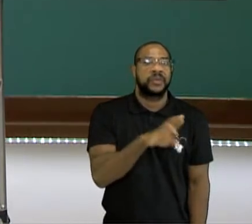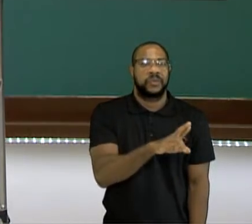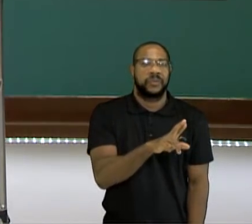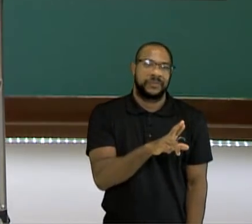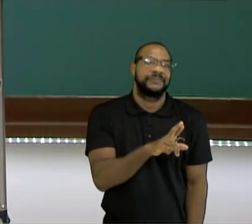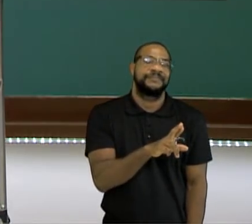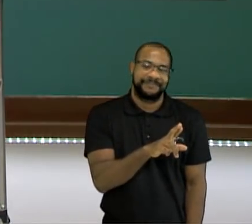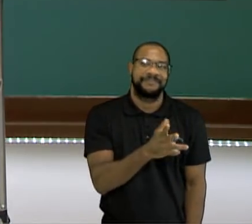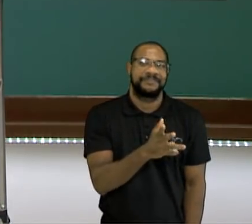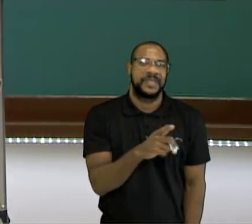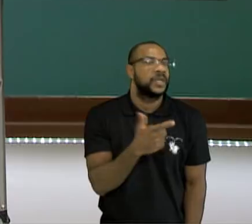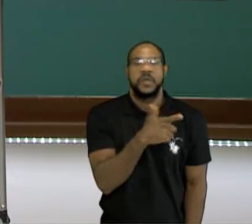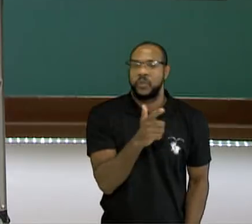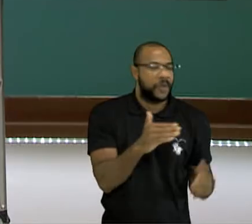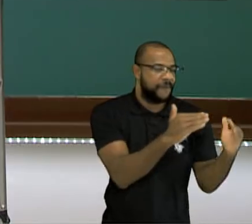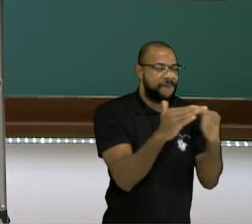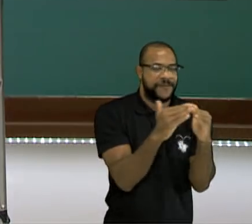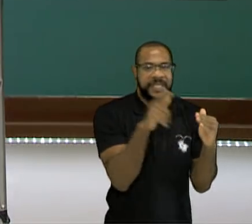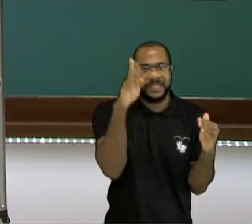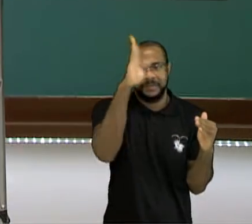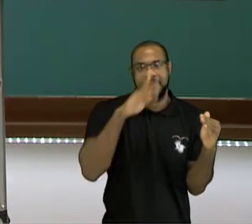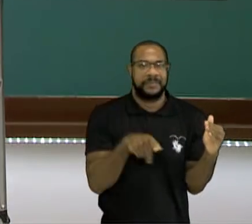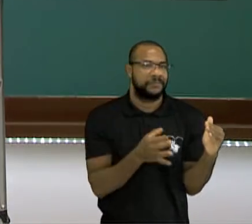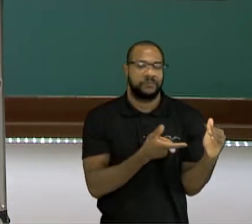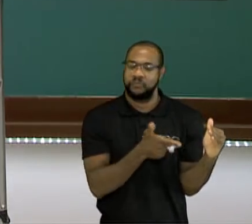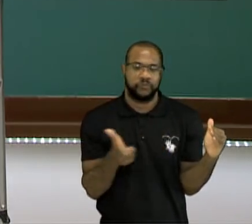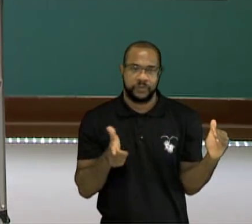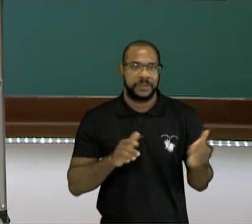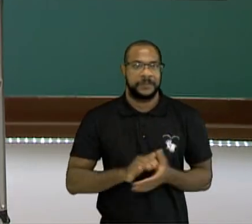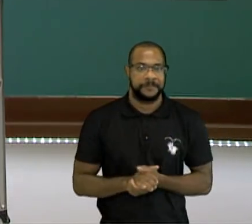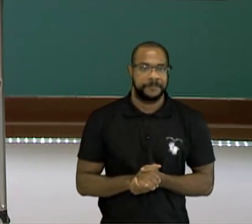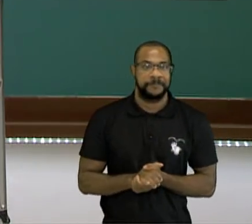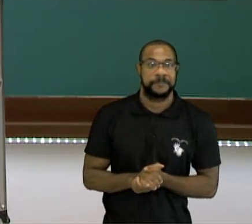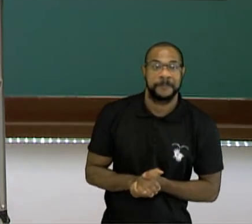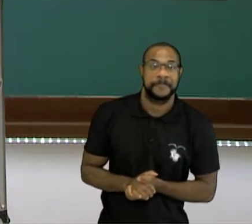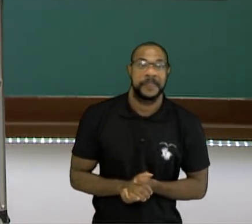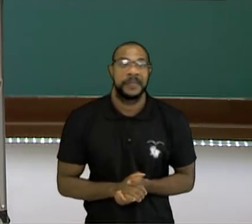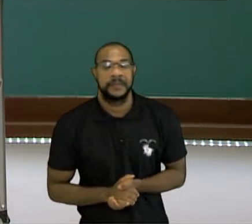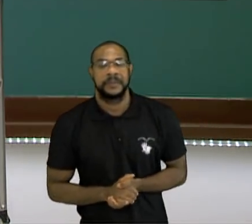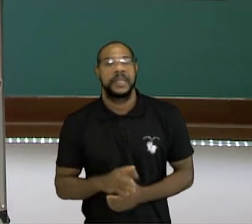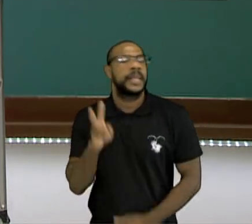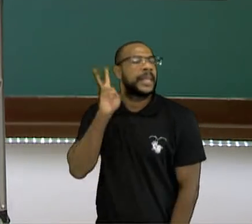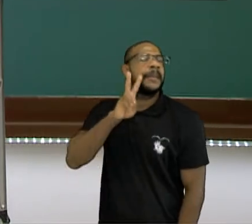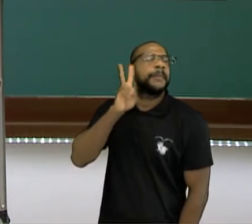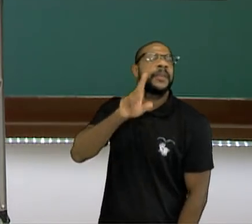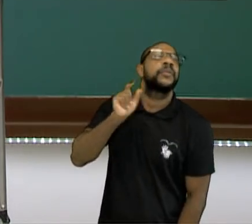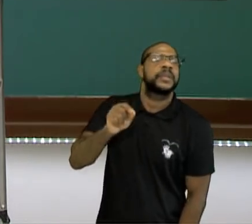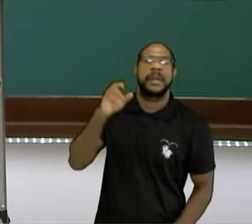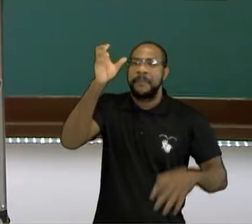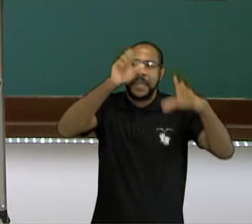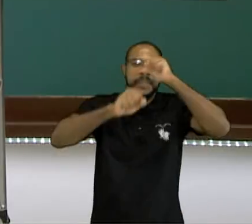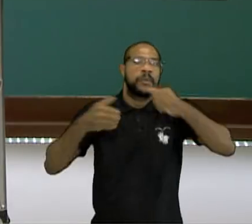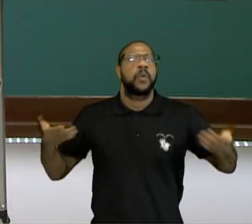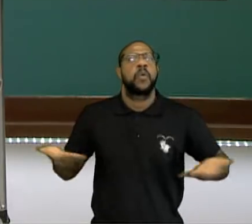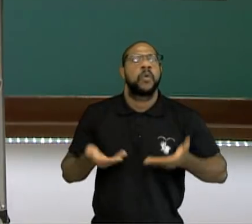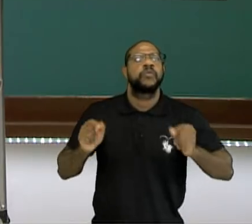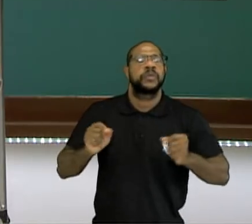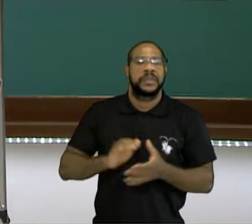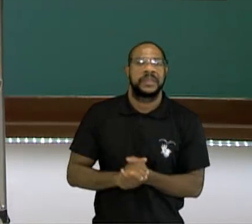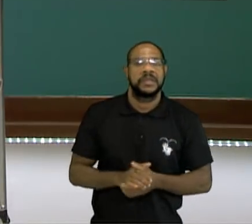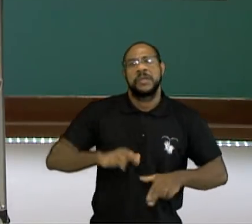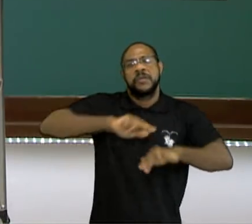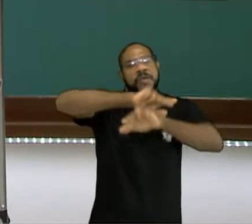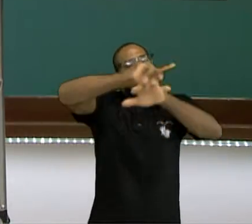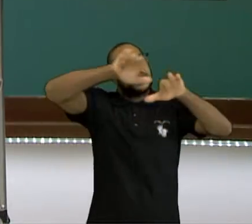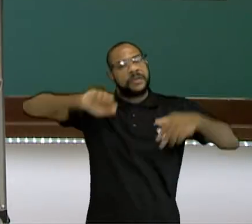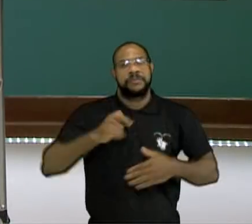com o Chile, não faz fronteira com o Equador. Ok, pessoal? Então, só relembrando o que aprendemos na aula de hoje sobre a diversidade